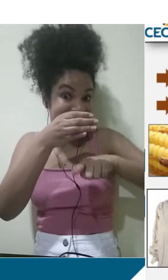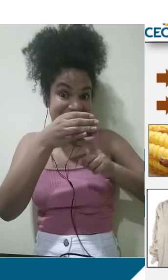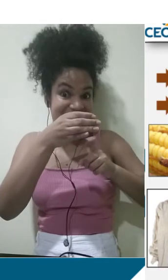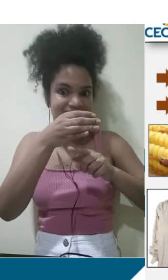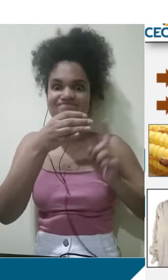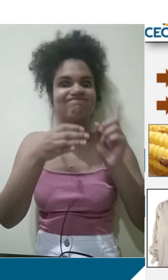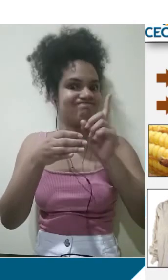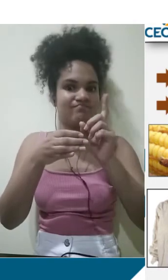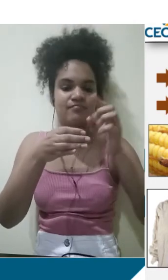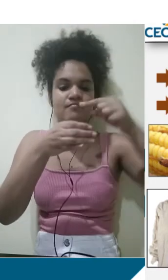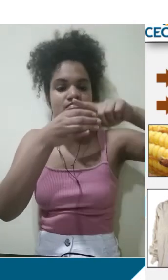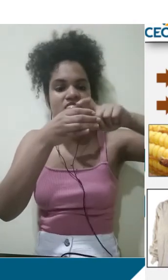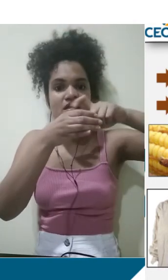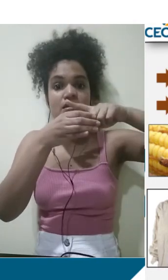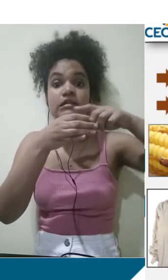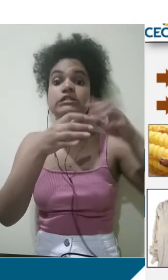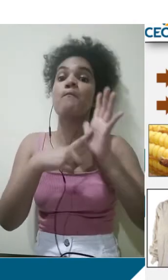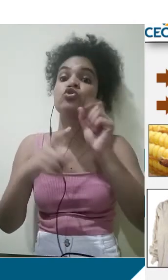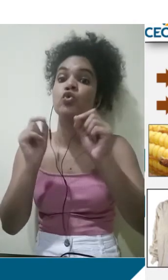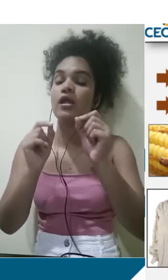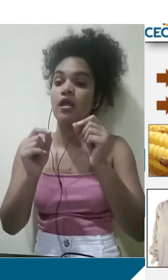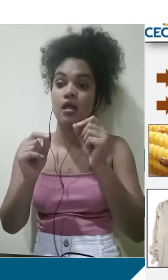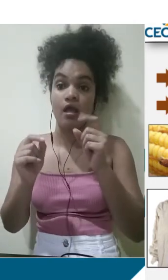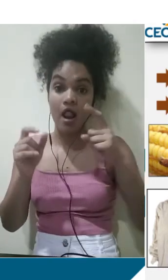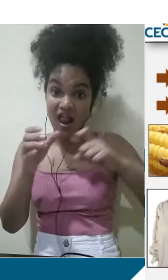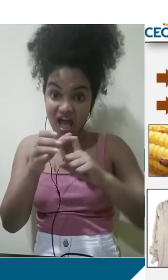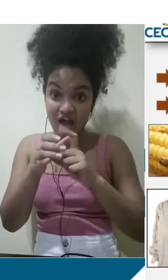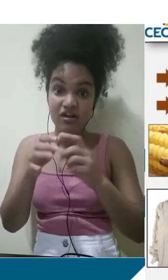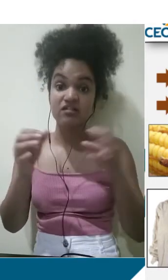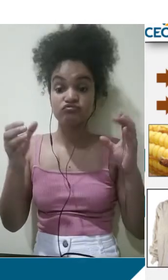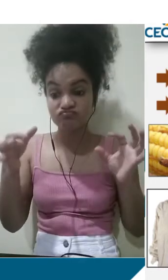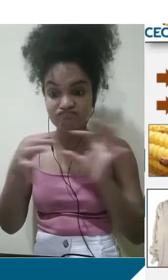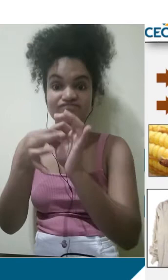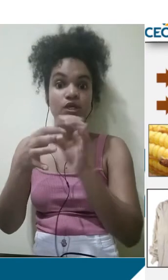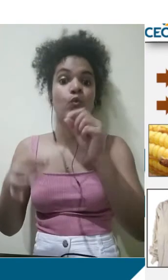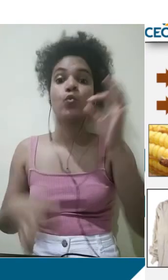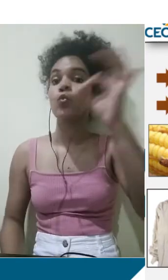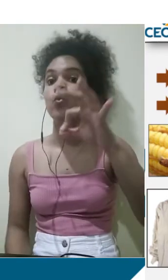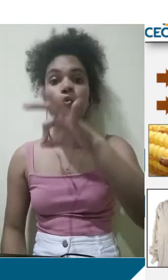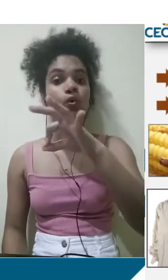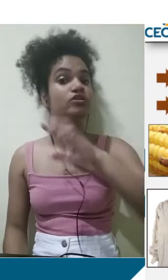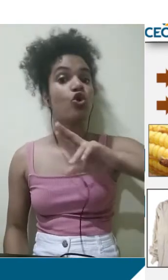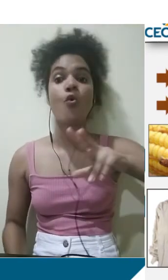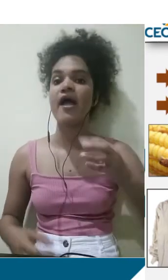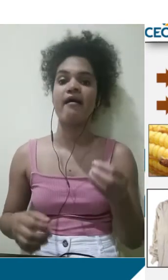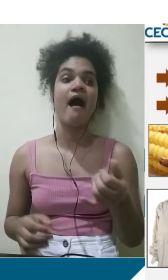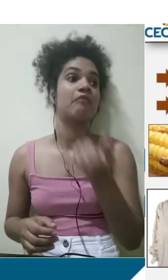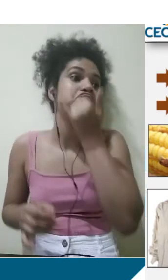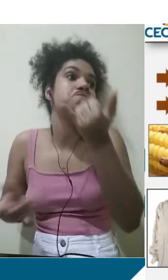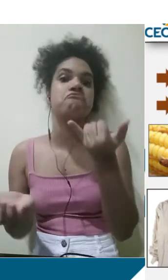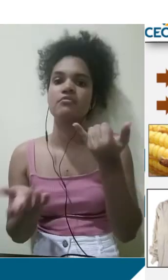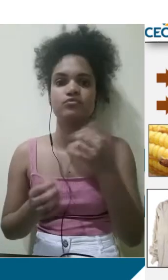larvas fazem parte do ciclo de vida, do ciclo reprodutivo dos insetos, e não são gerados espontaneamente pela